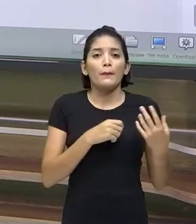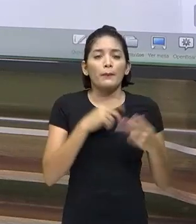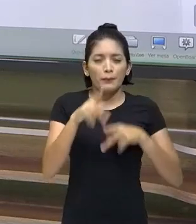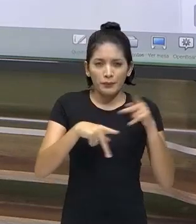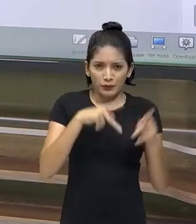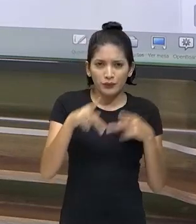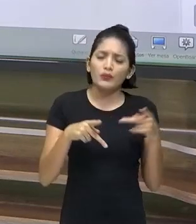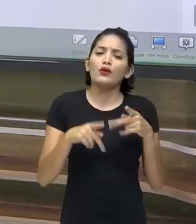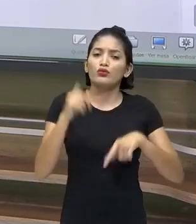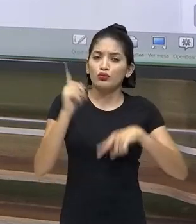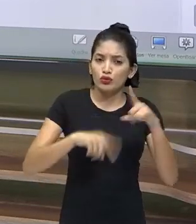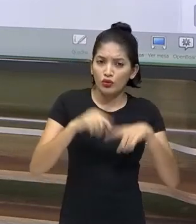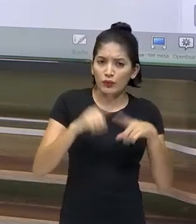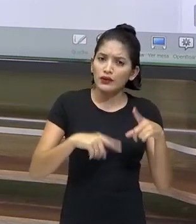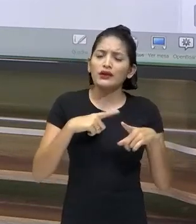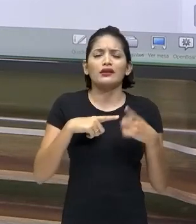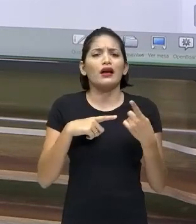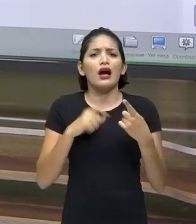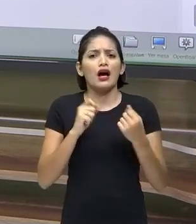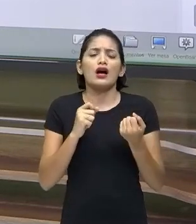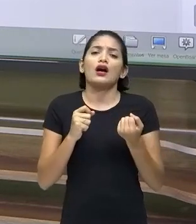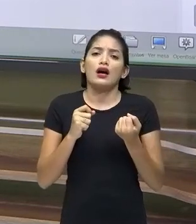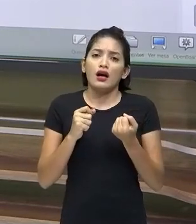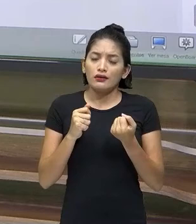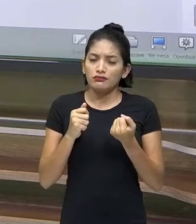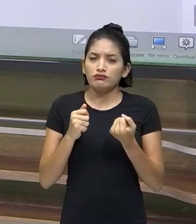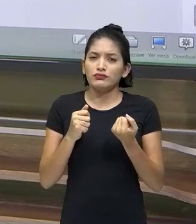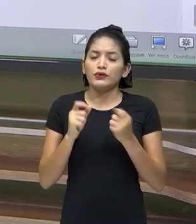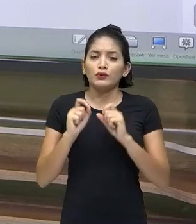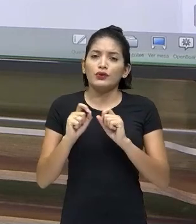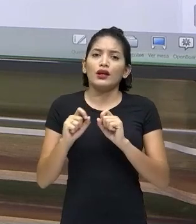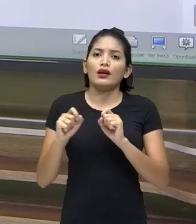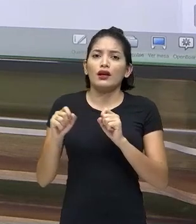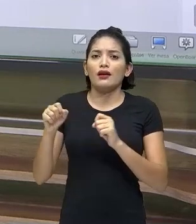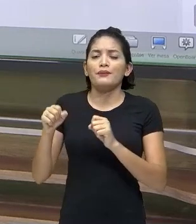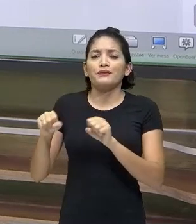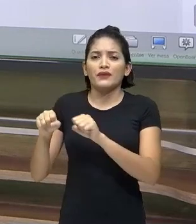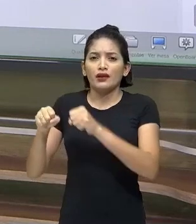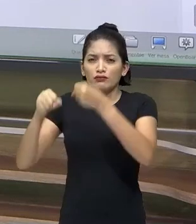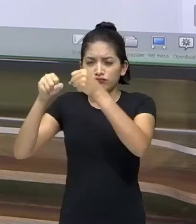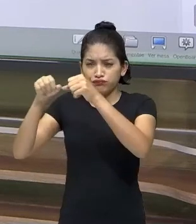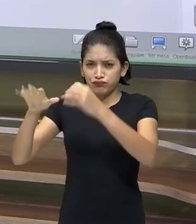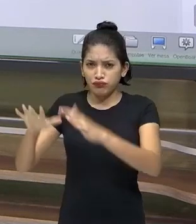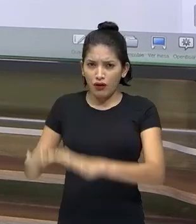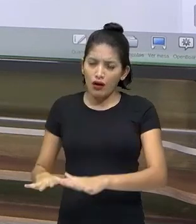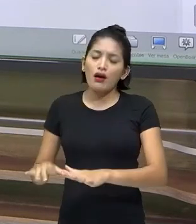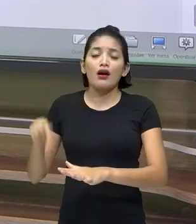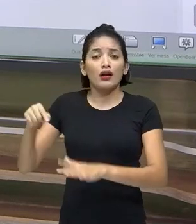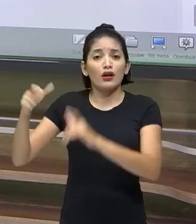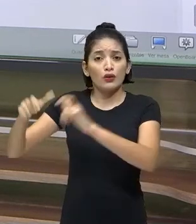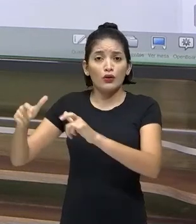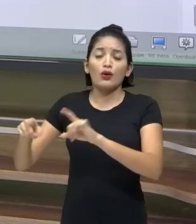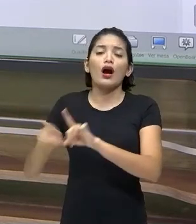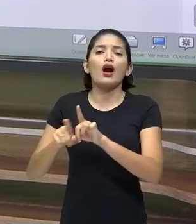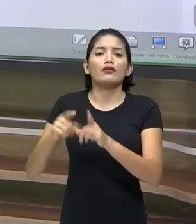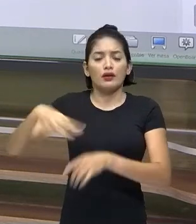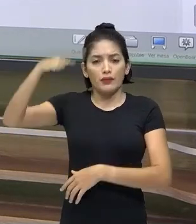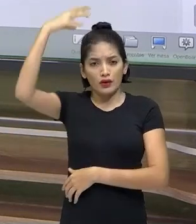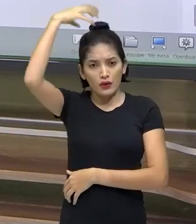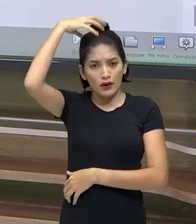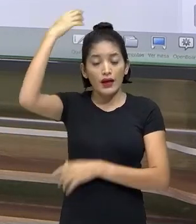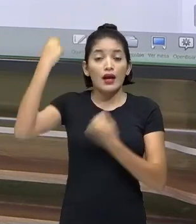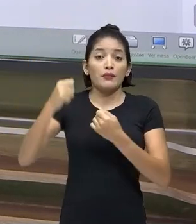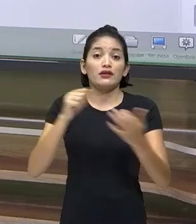os utensílios que tem na mão e derruba aquele local e destitui a presença do rei ali na França, ele